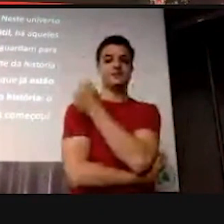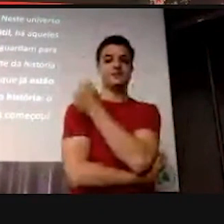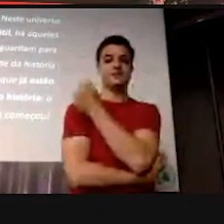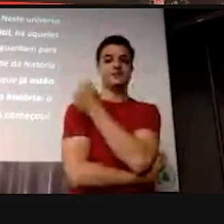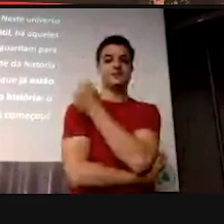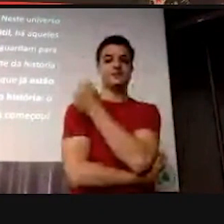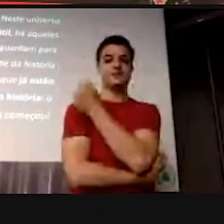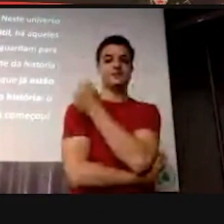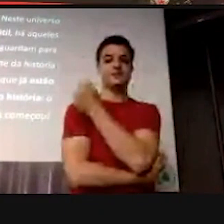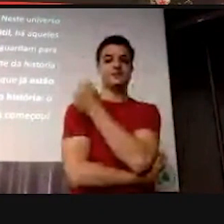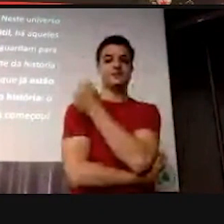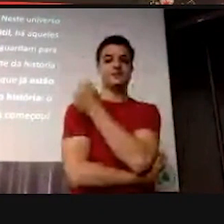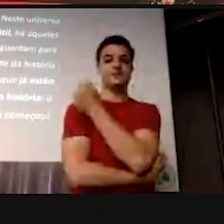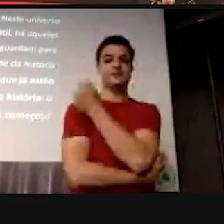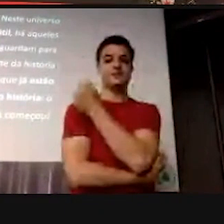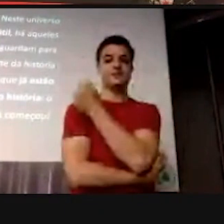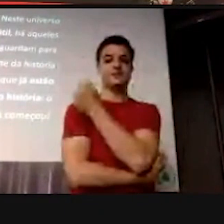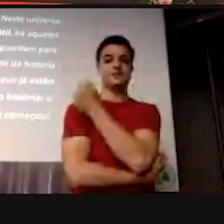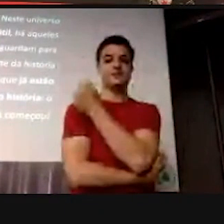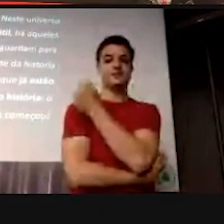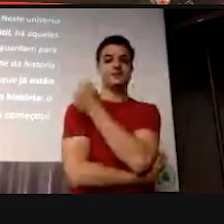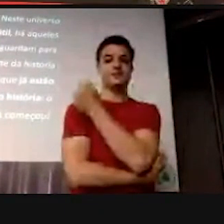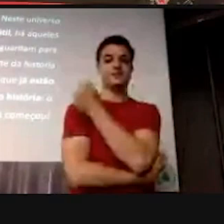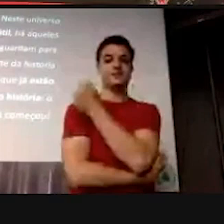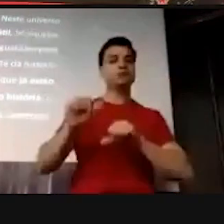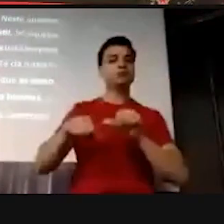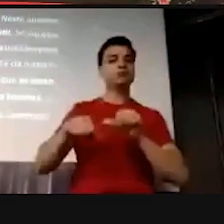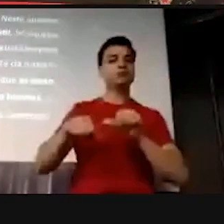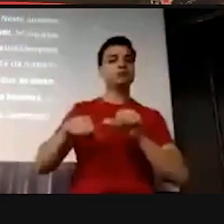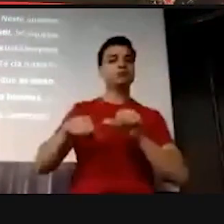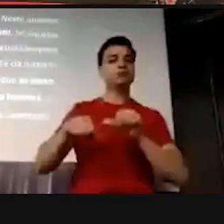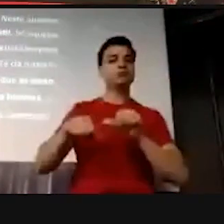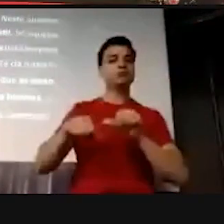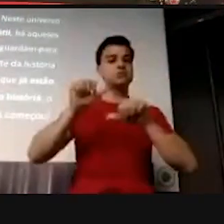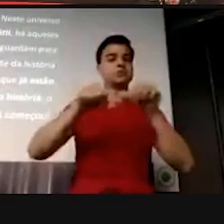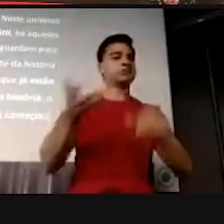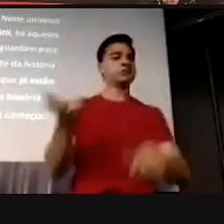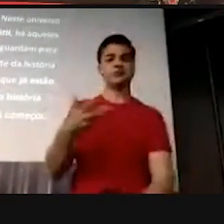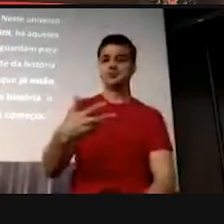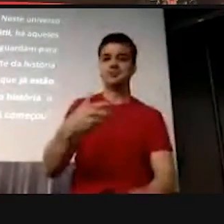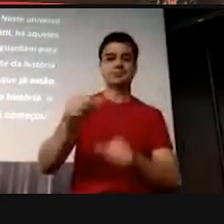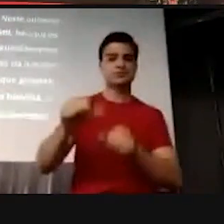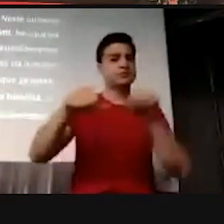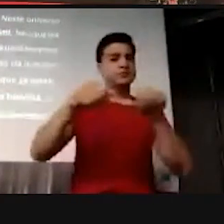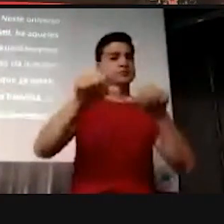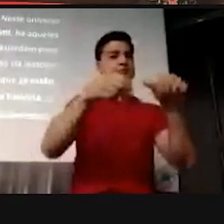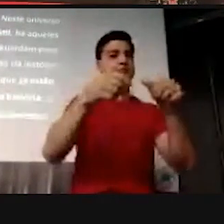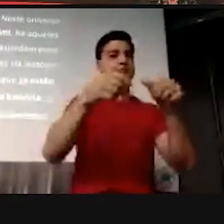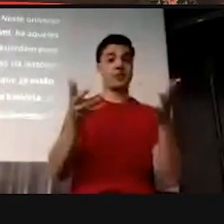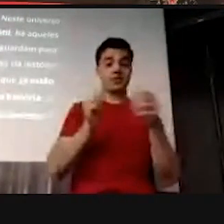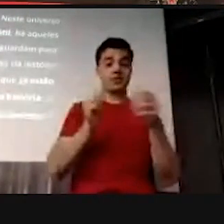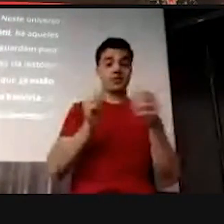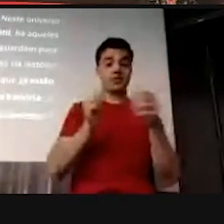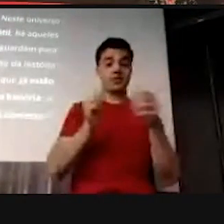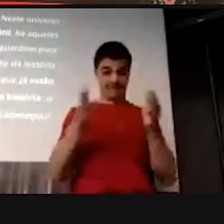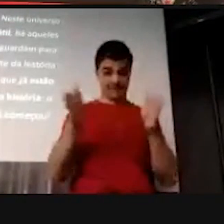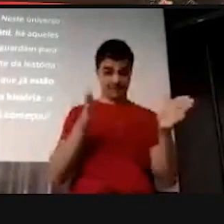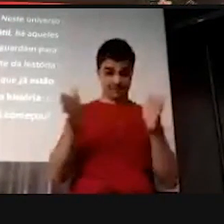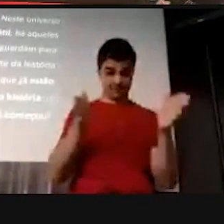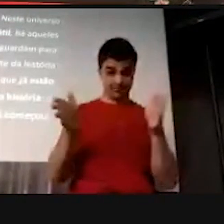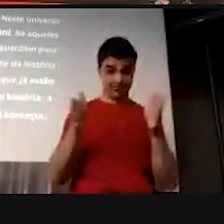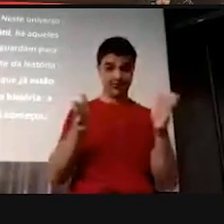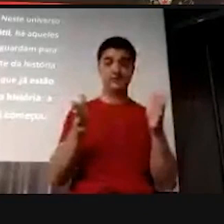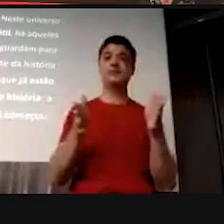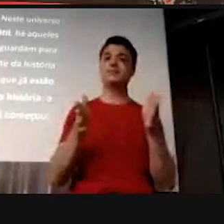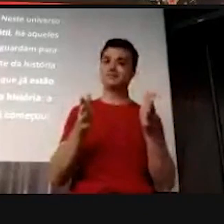nós tivemos a maior prova de que essa mudança acontece e acontece numa velocidade cada vez maior.